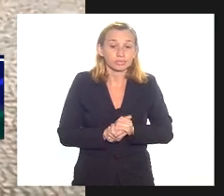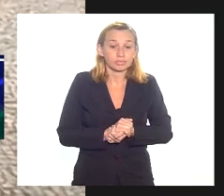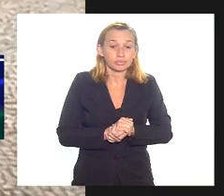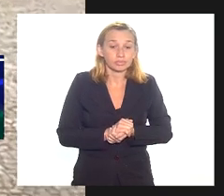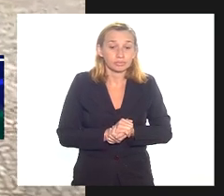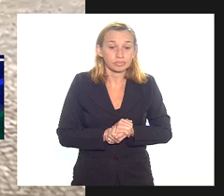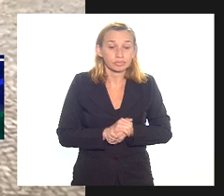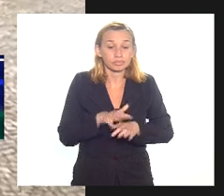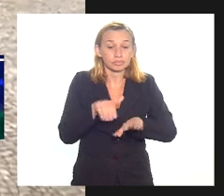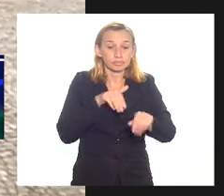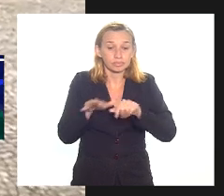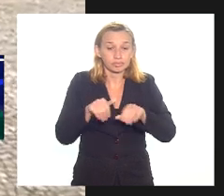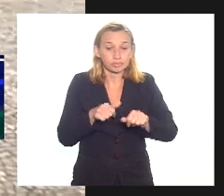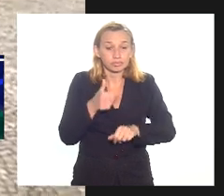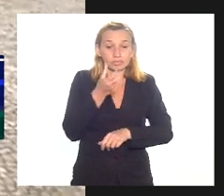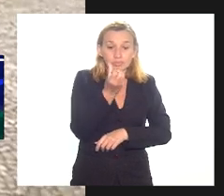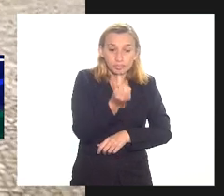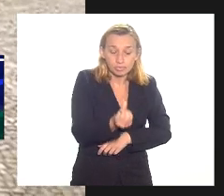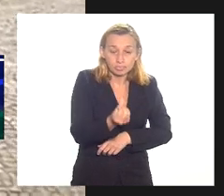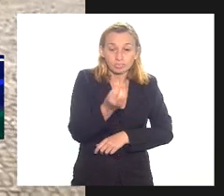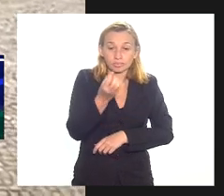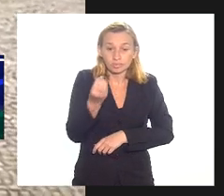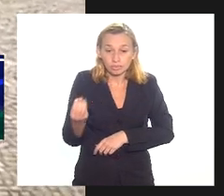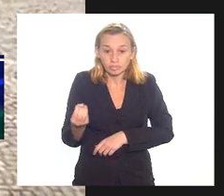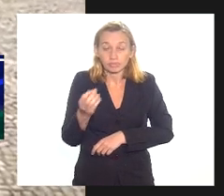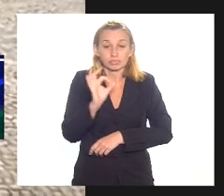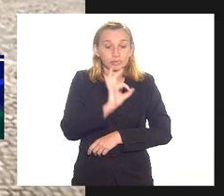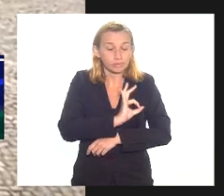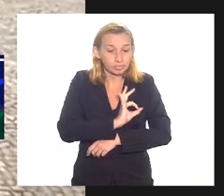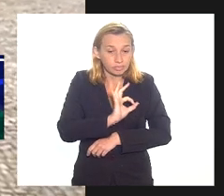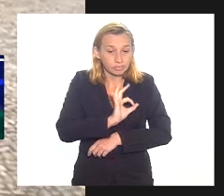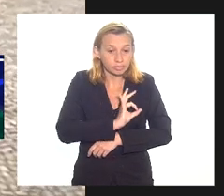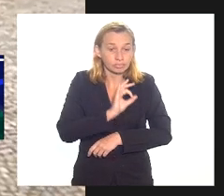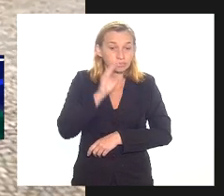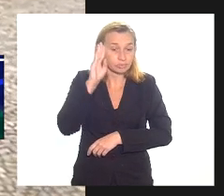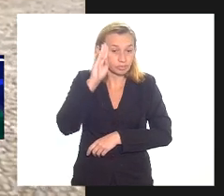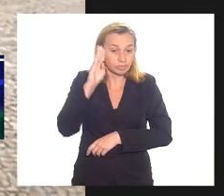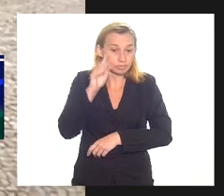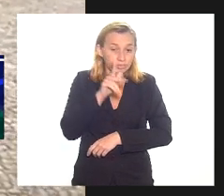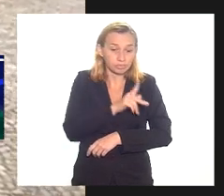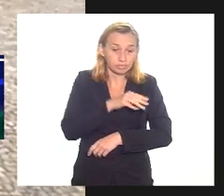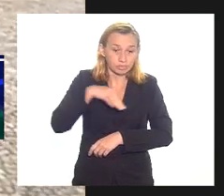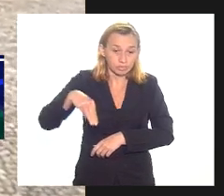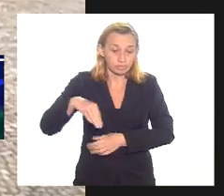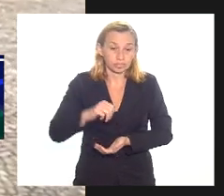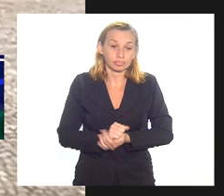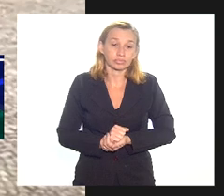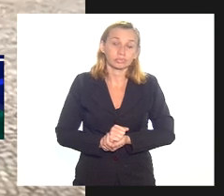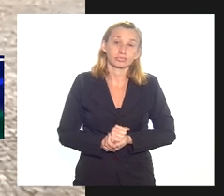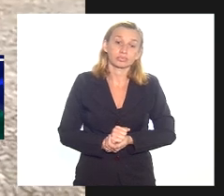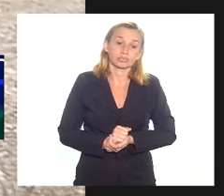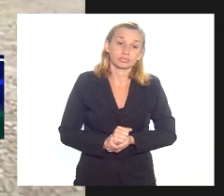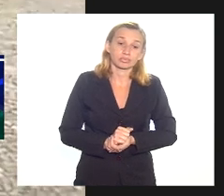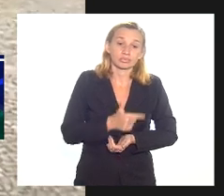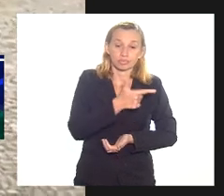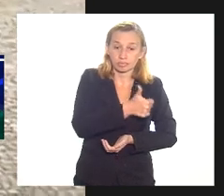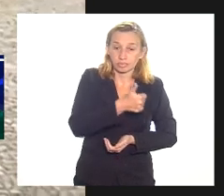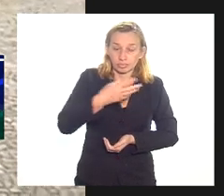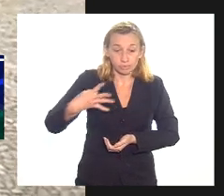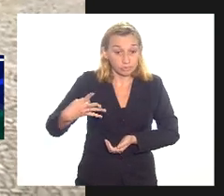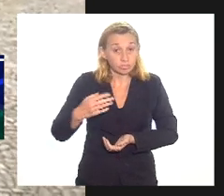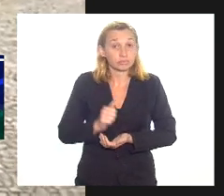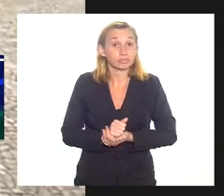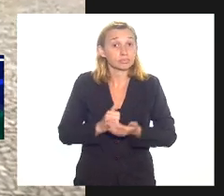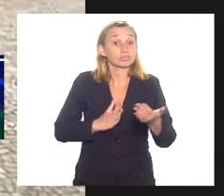Foram autorizadas a convocação de 600 policiais militares do concurso CFSD 2014.